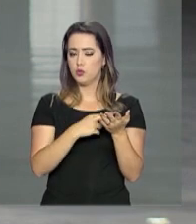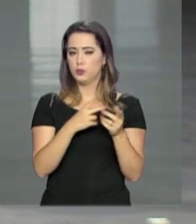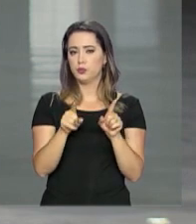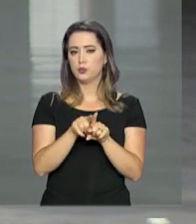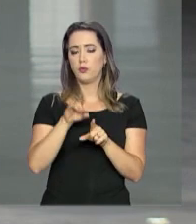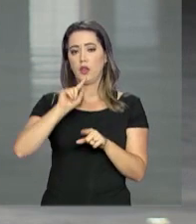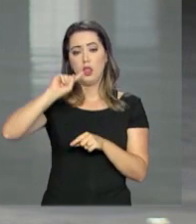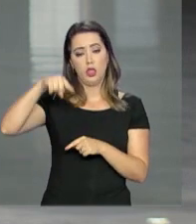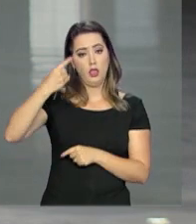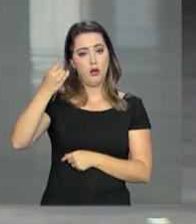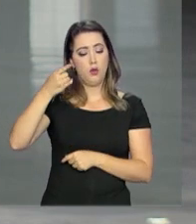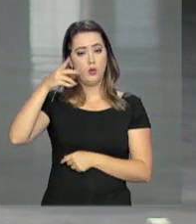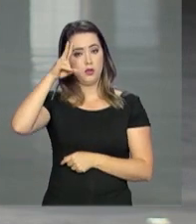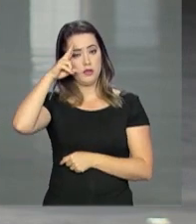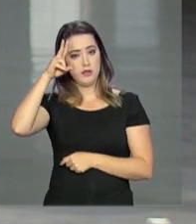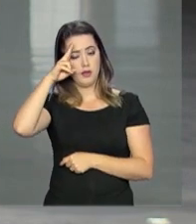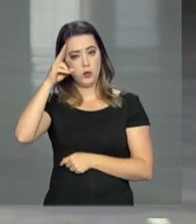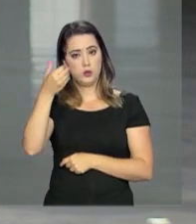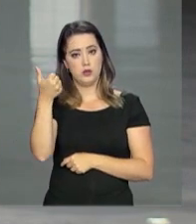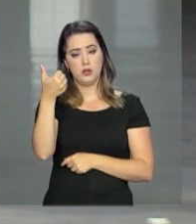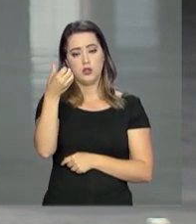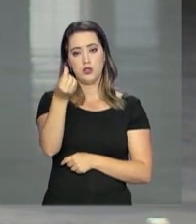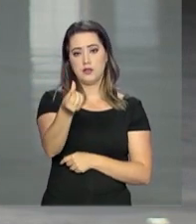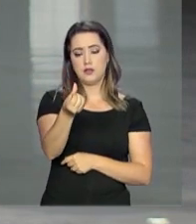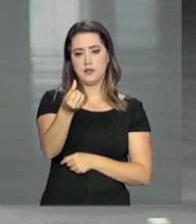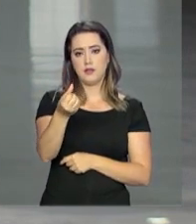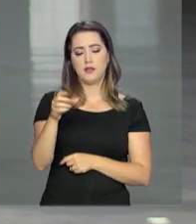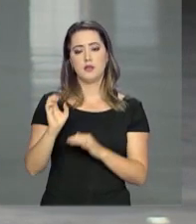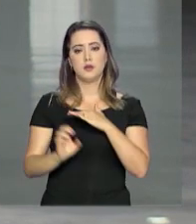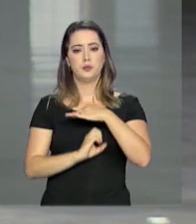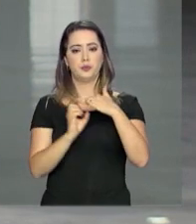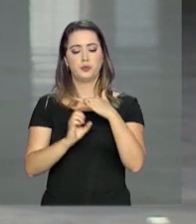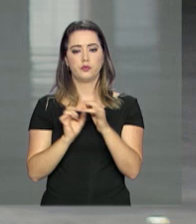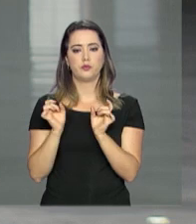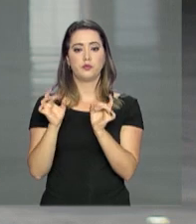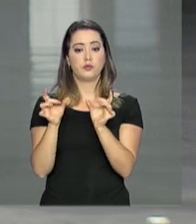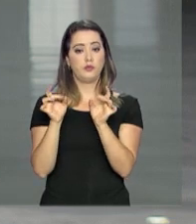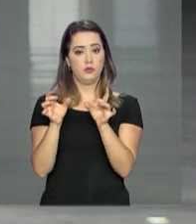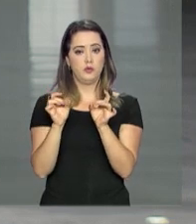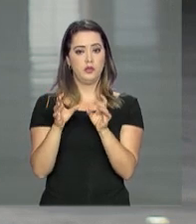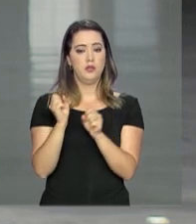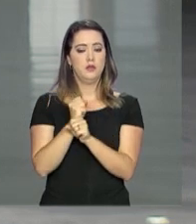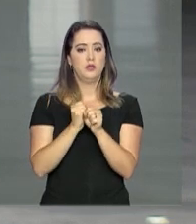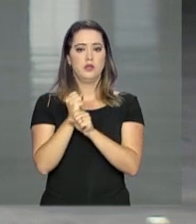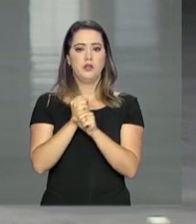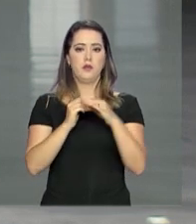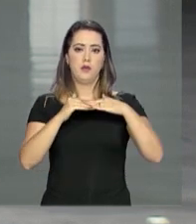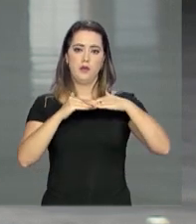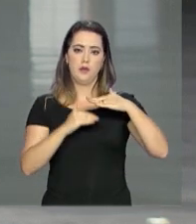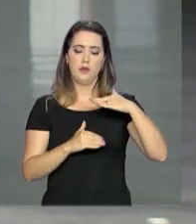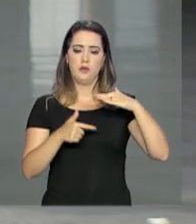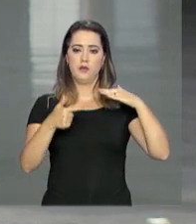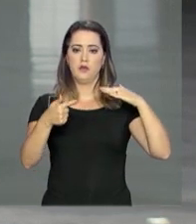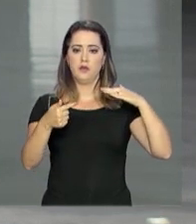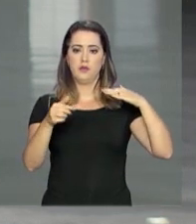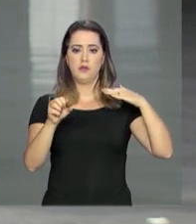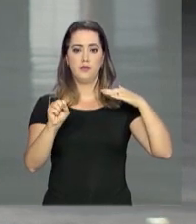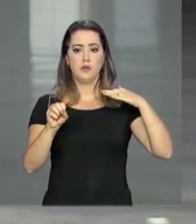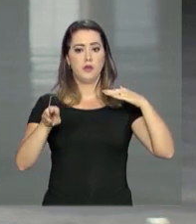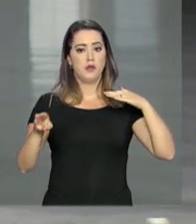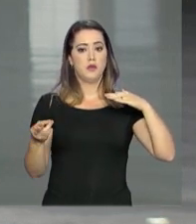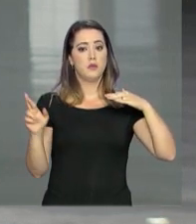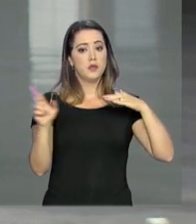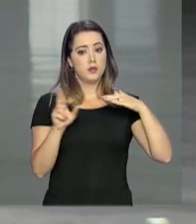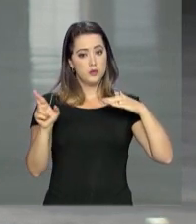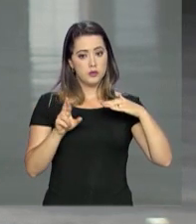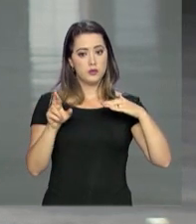segunda feira dia 16 às empresas que têm faturamento anual inferior a 78 milhões